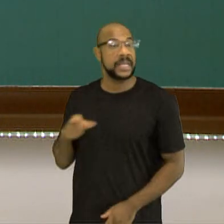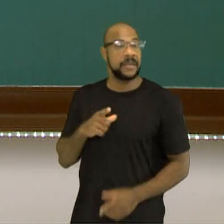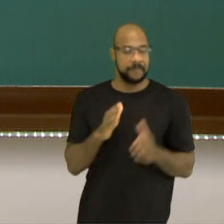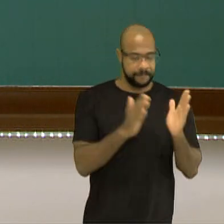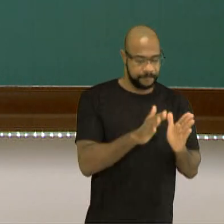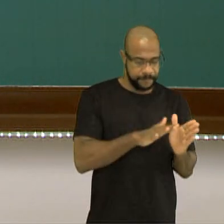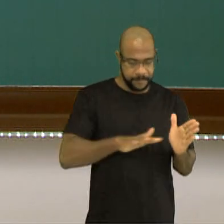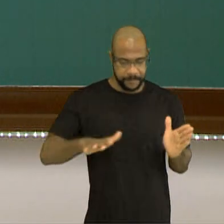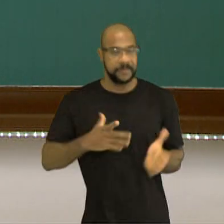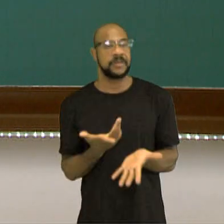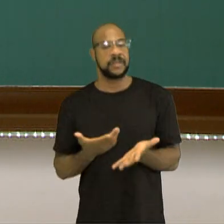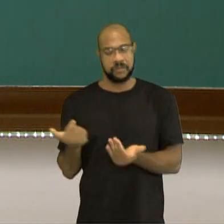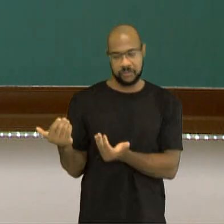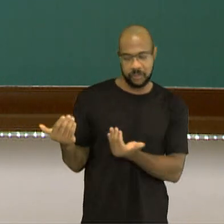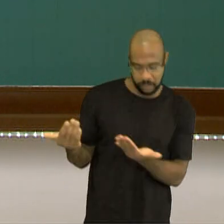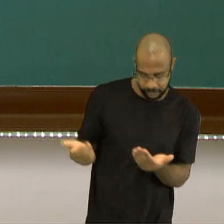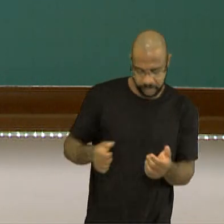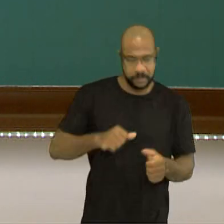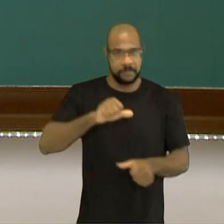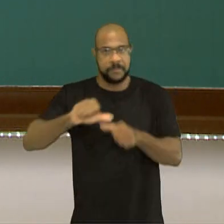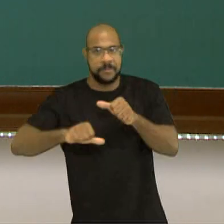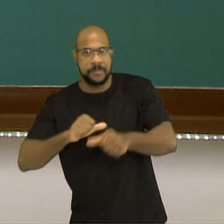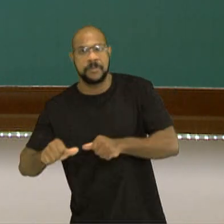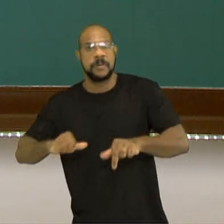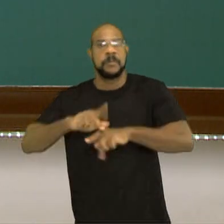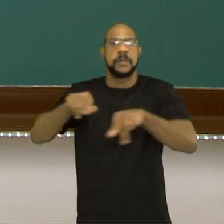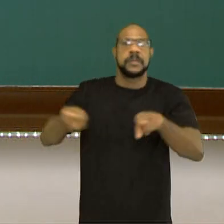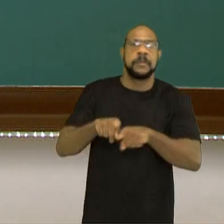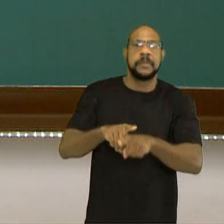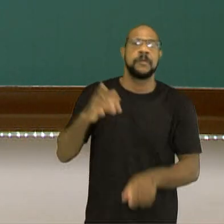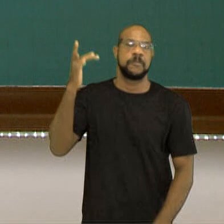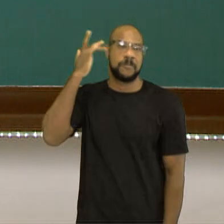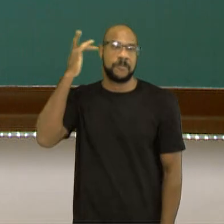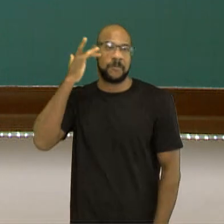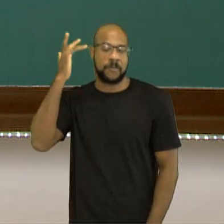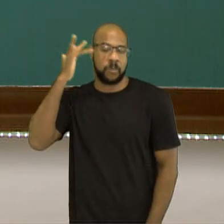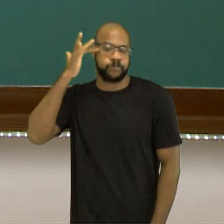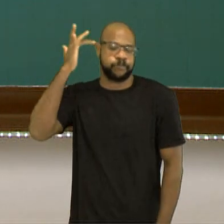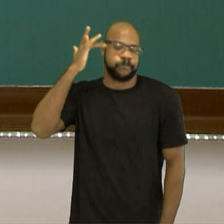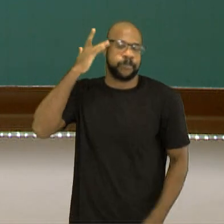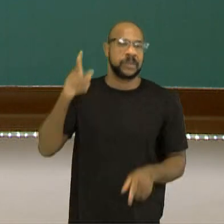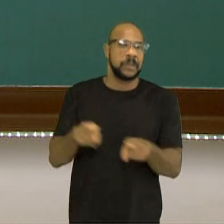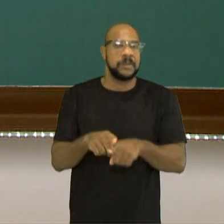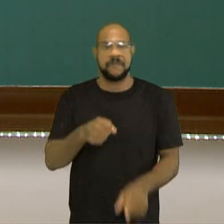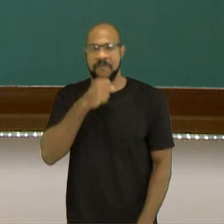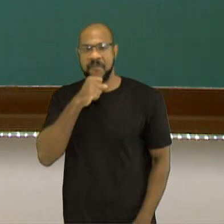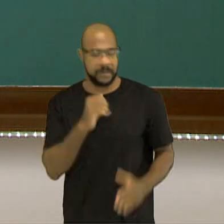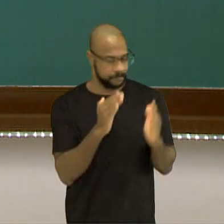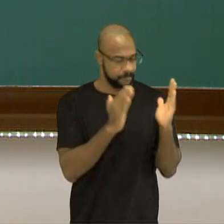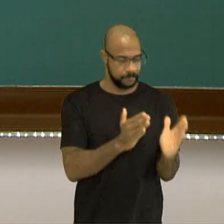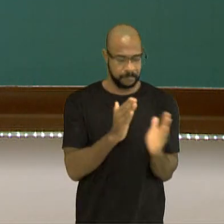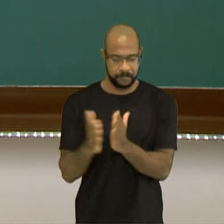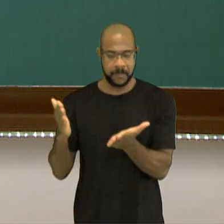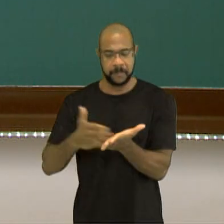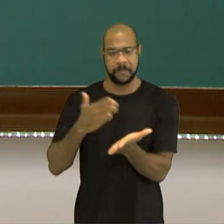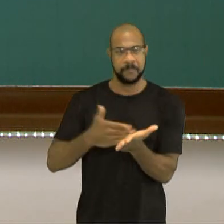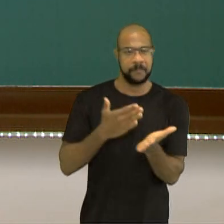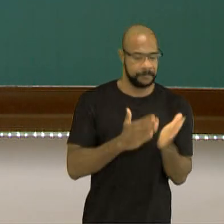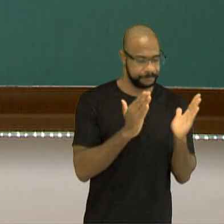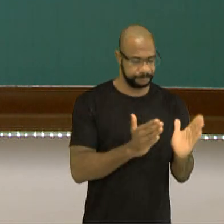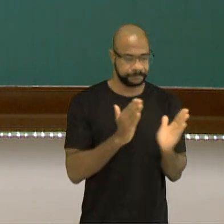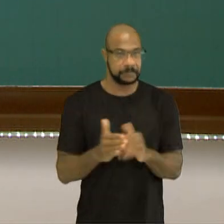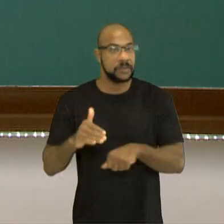de transição, a fase de maturidade e a fase de velhice. E em cada uma delas escreveu diálogos